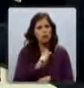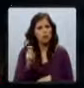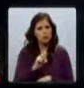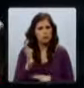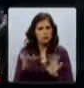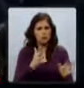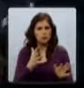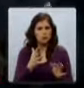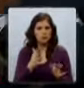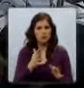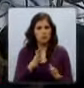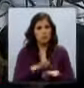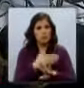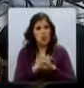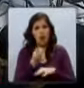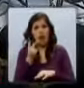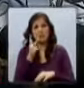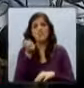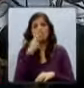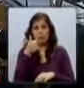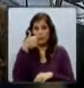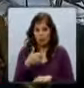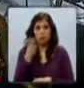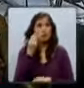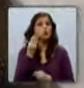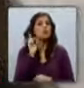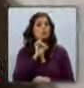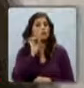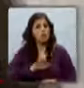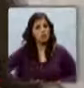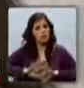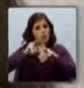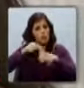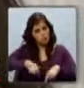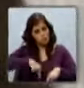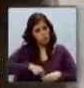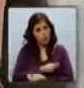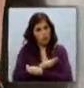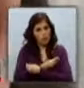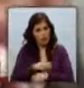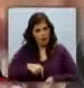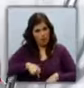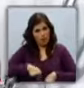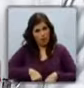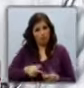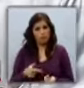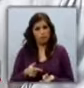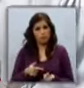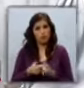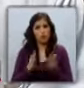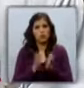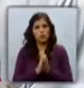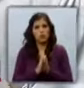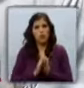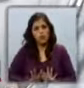menos um reforço de vitamina B fundamental ao desenvolvimento também do feto tudo que é a Constituição do